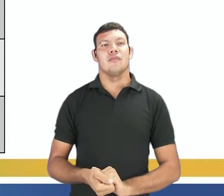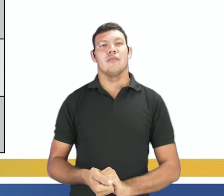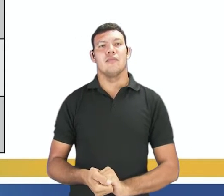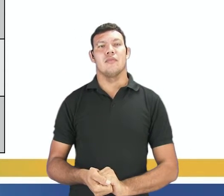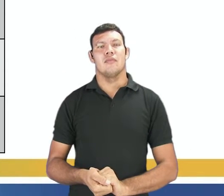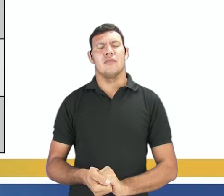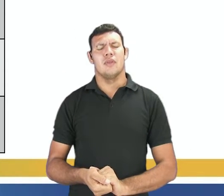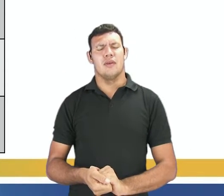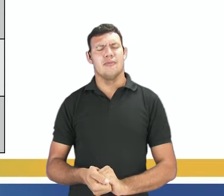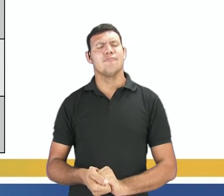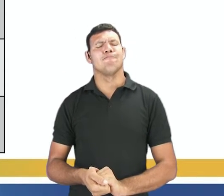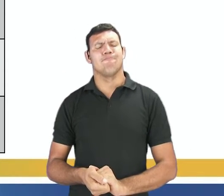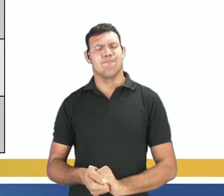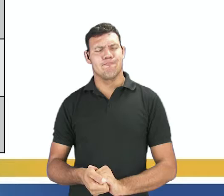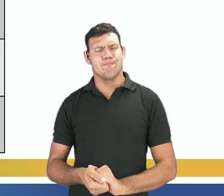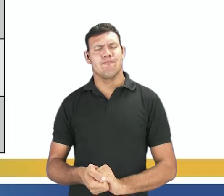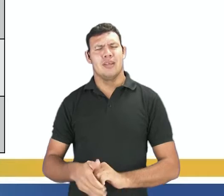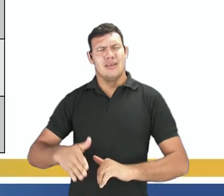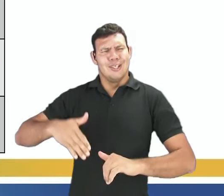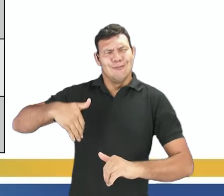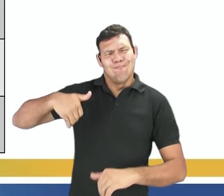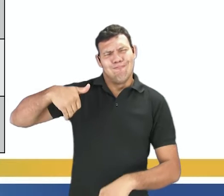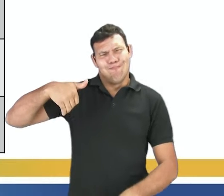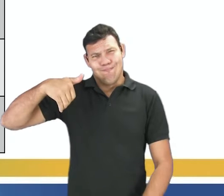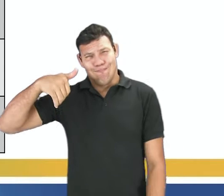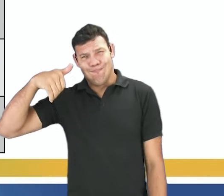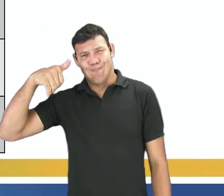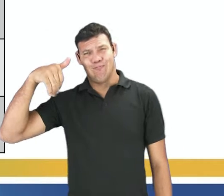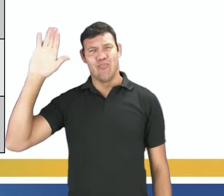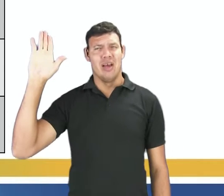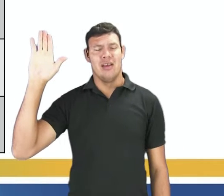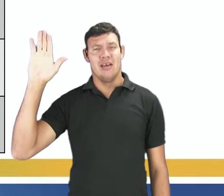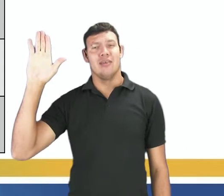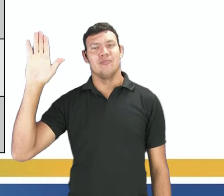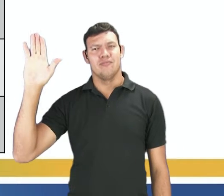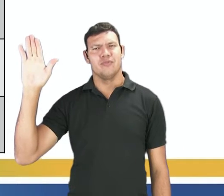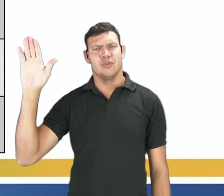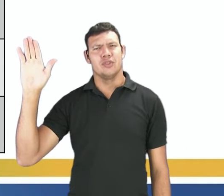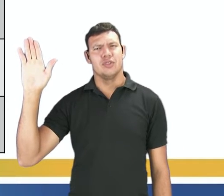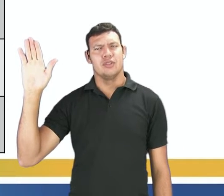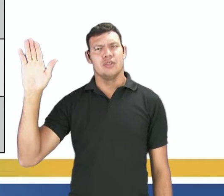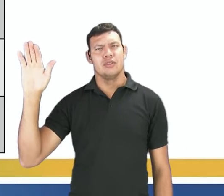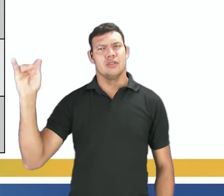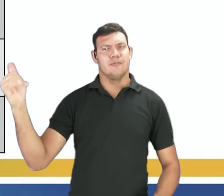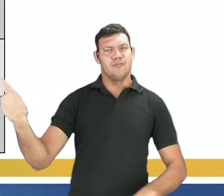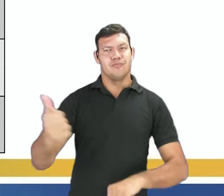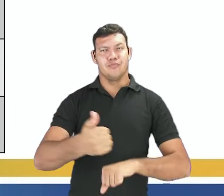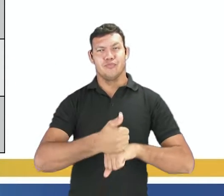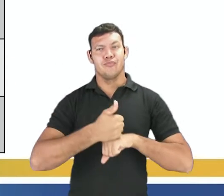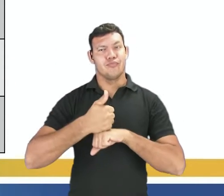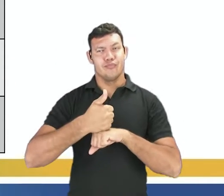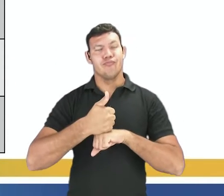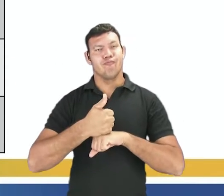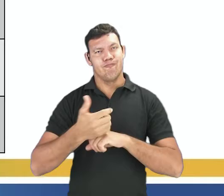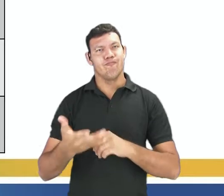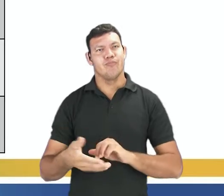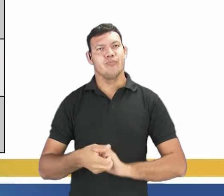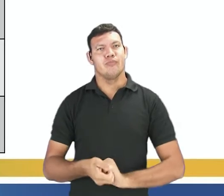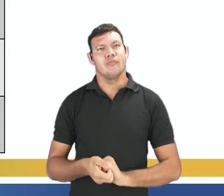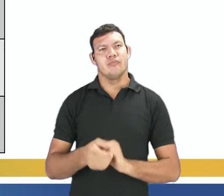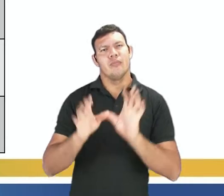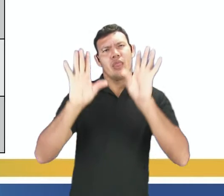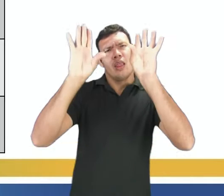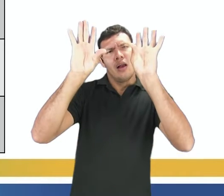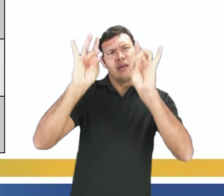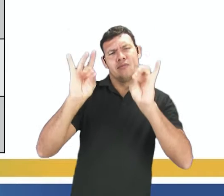grau extremo ou mais alto de uma qualidade. Usamos o adjetivo superlativo para descrever a extrema